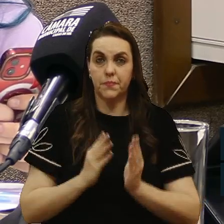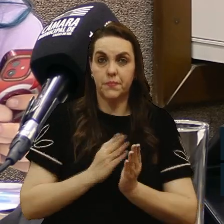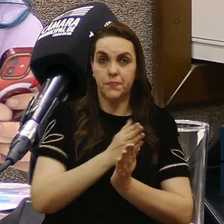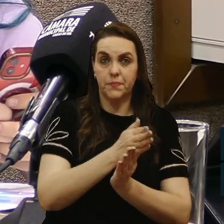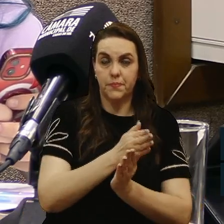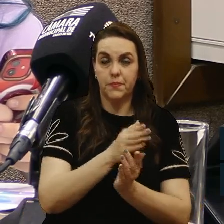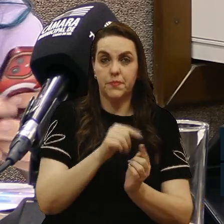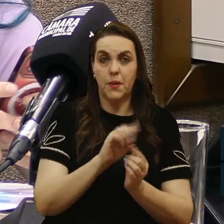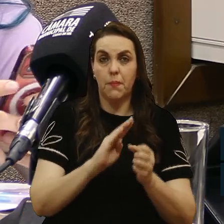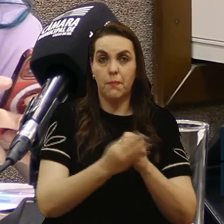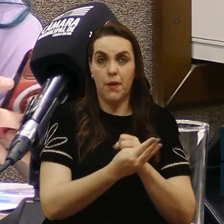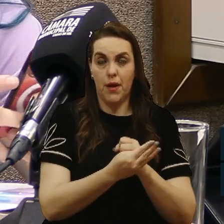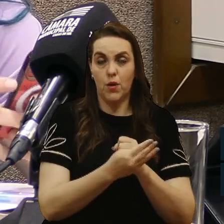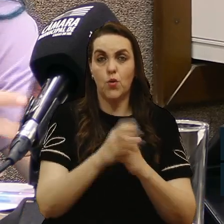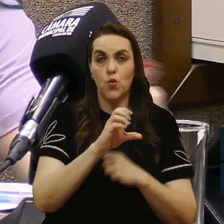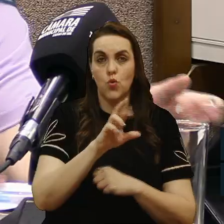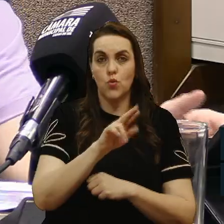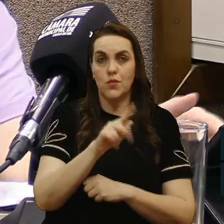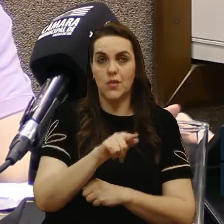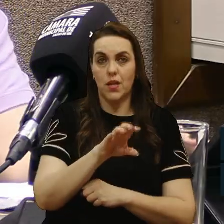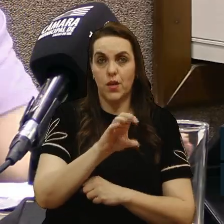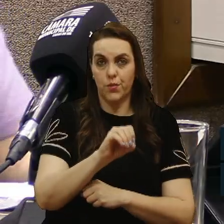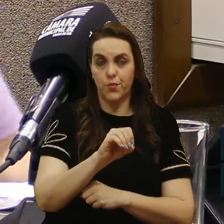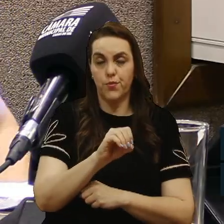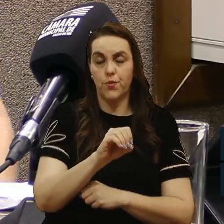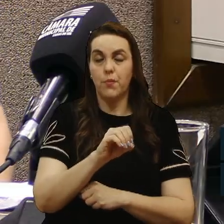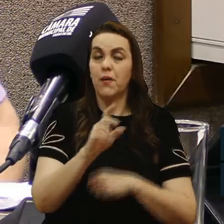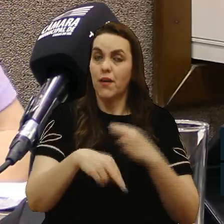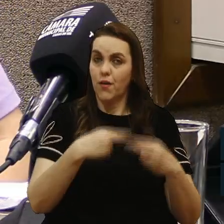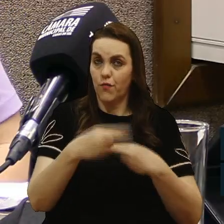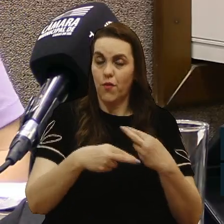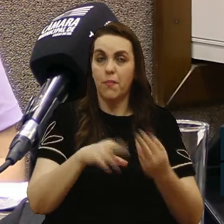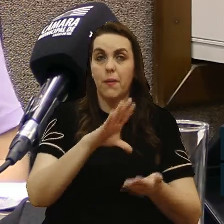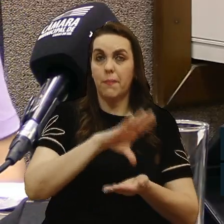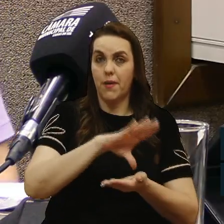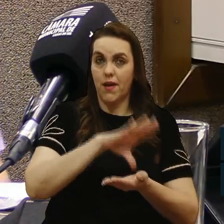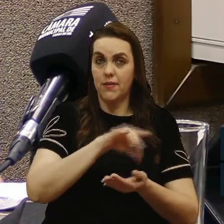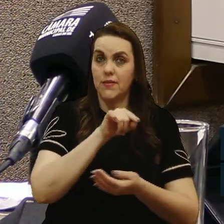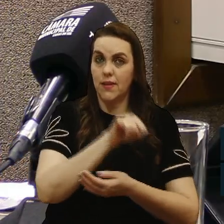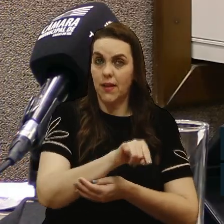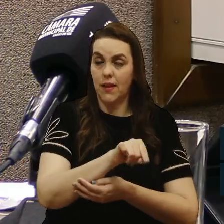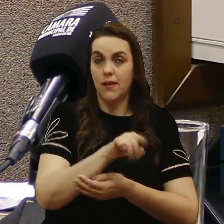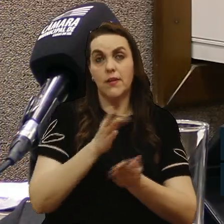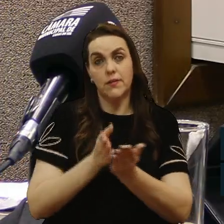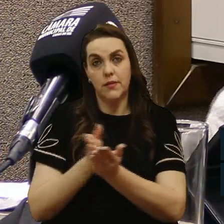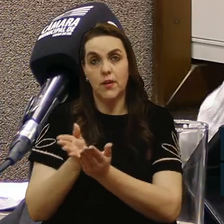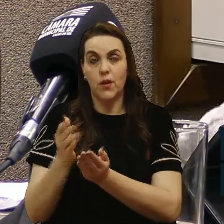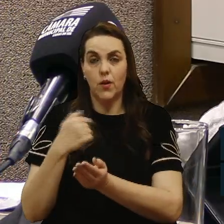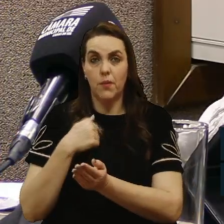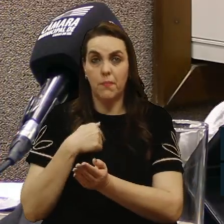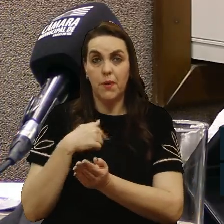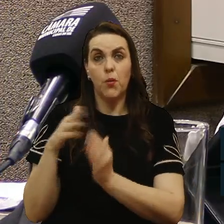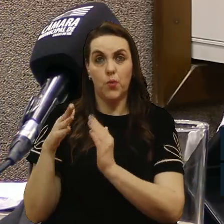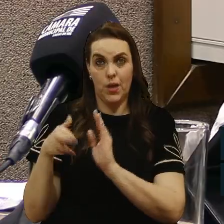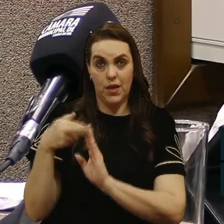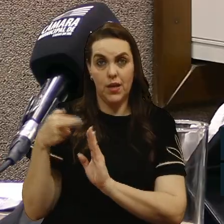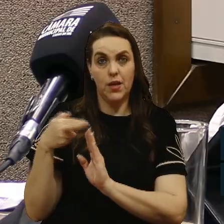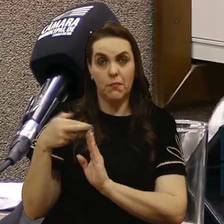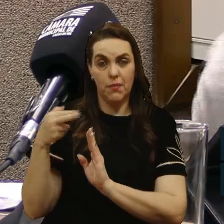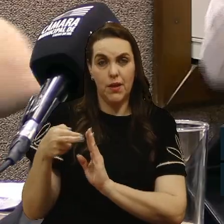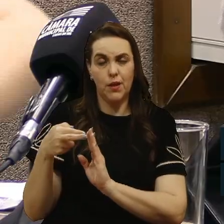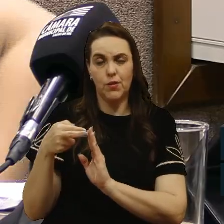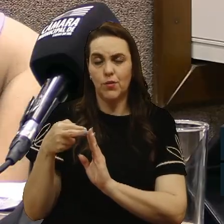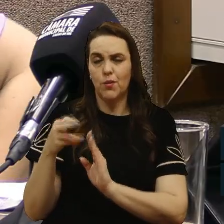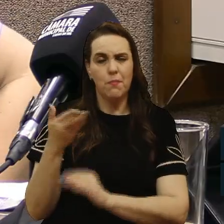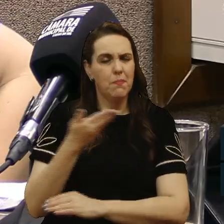bairro Cruzeiro, através da vereadora Andressa, para a reforma da praça, e outro, por meu requerimento, em especial por um requerimento de um grande